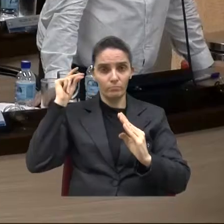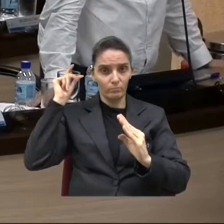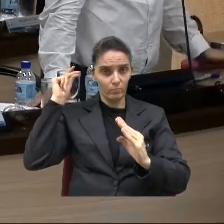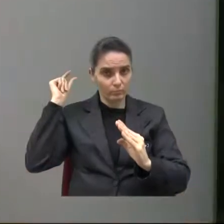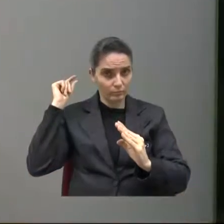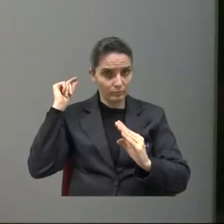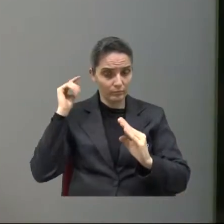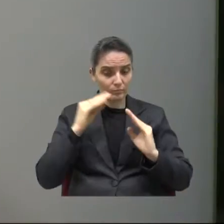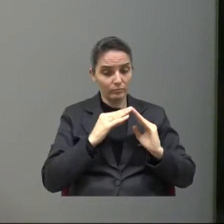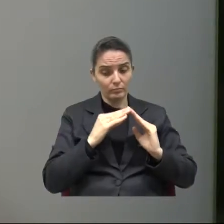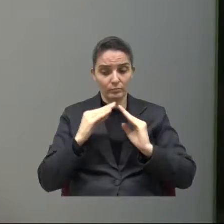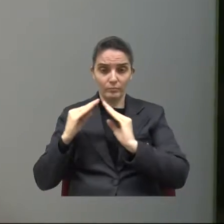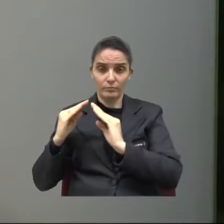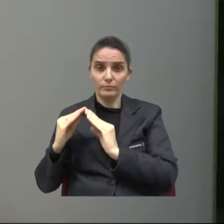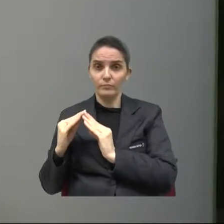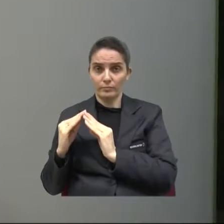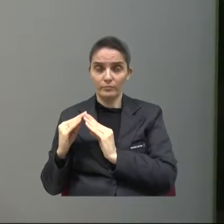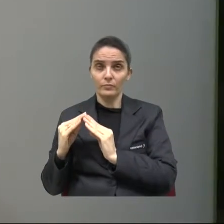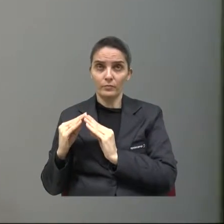do local,